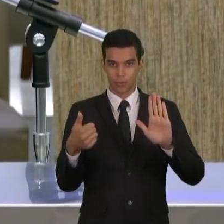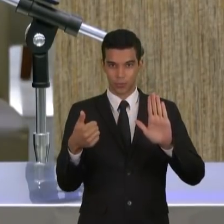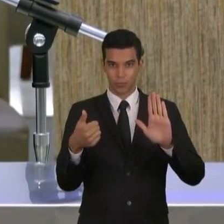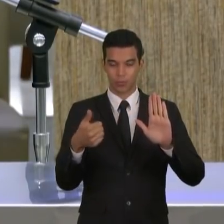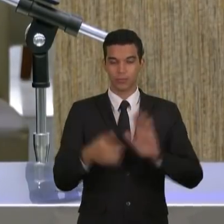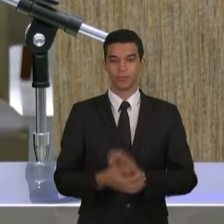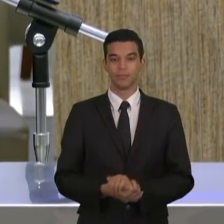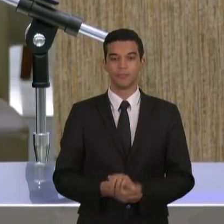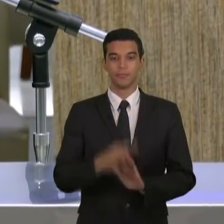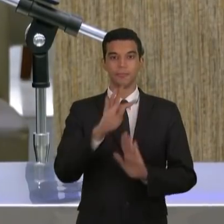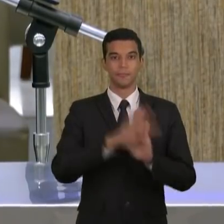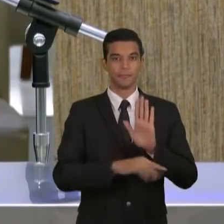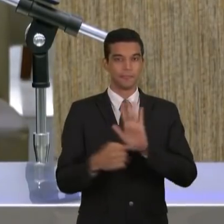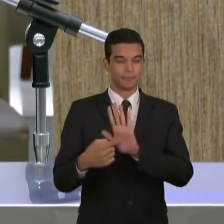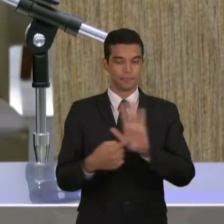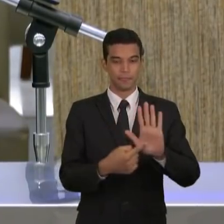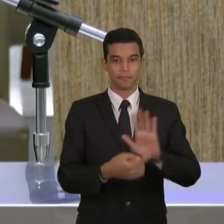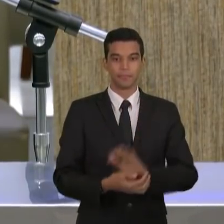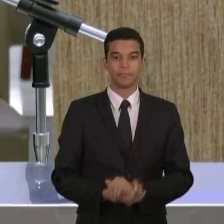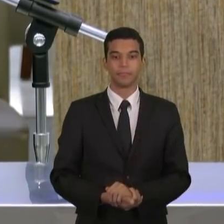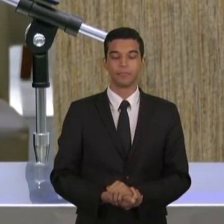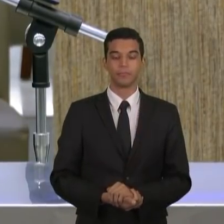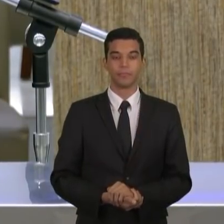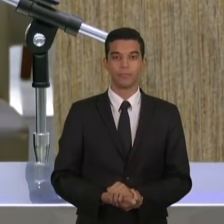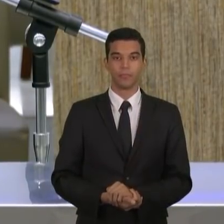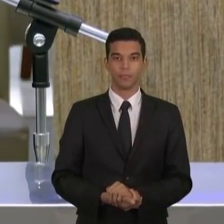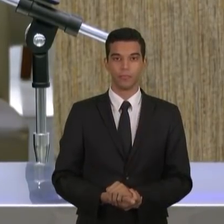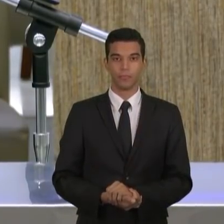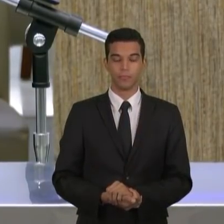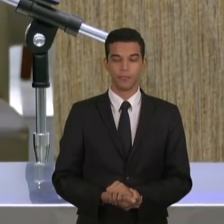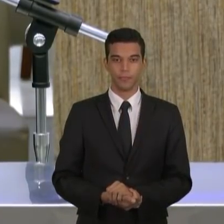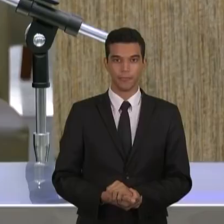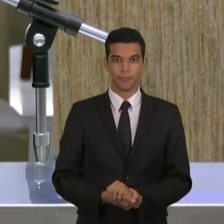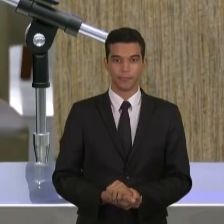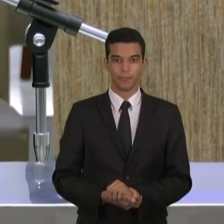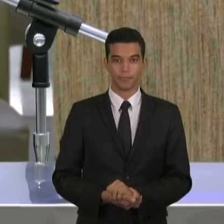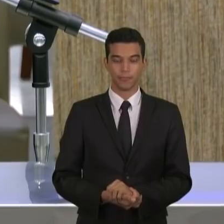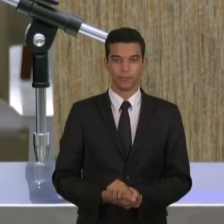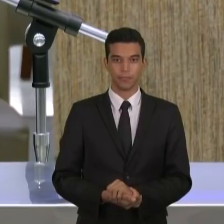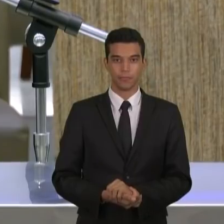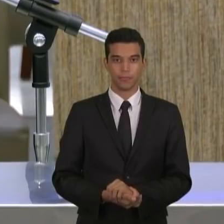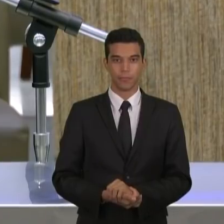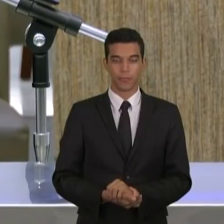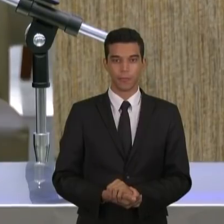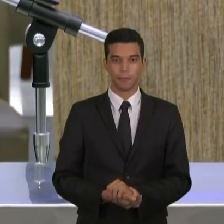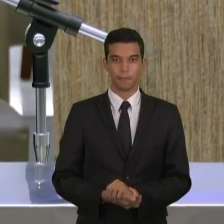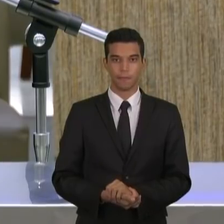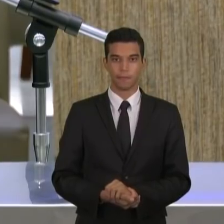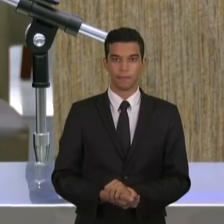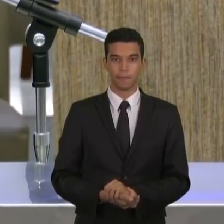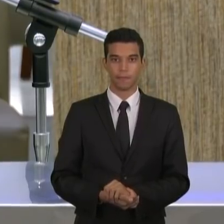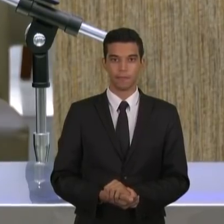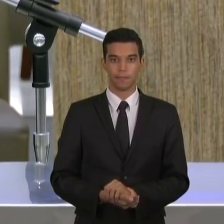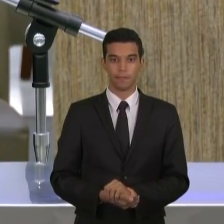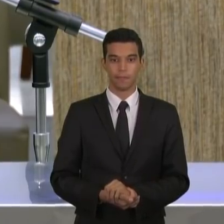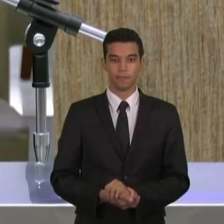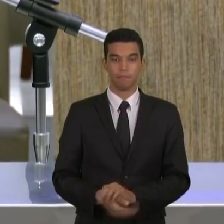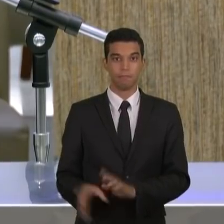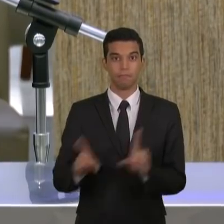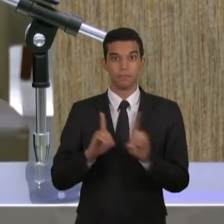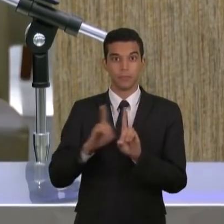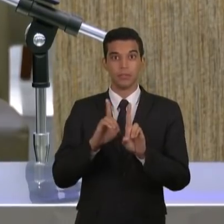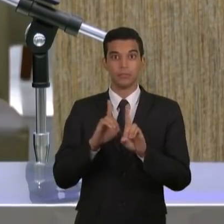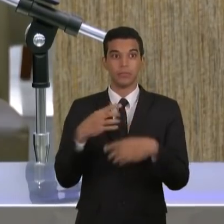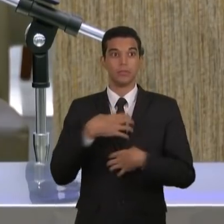do senhor e sentiram um grande temor e diziam uns aos outros Mas quem é este